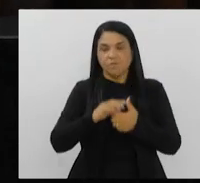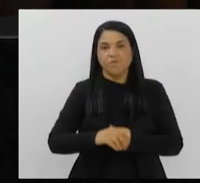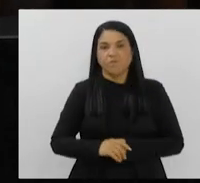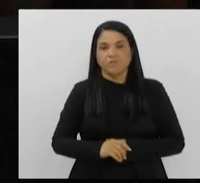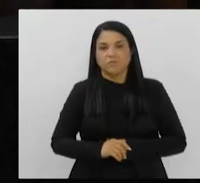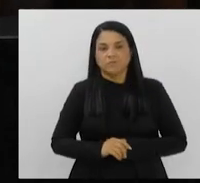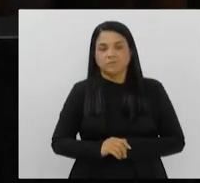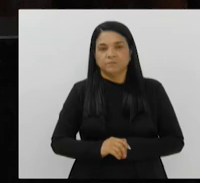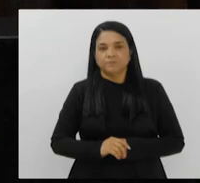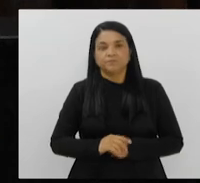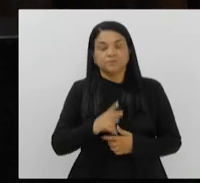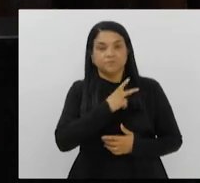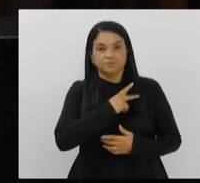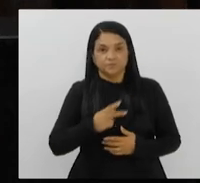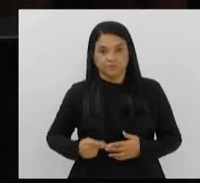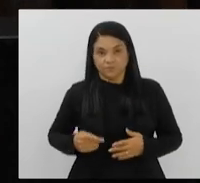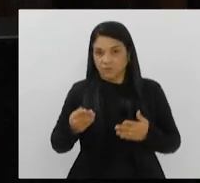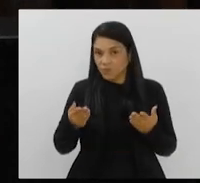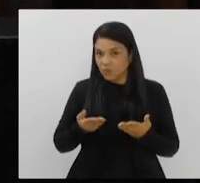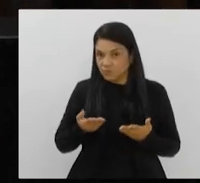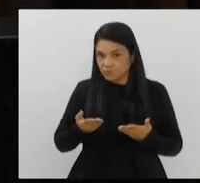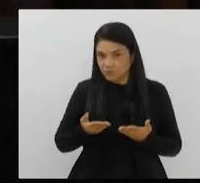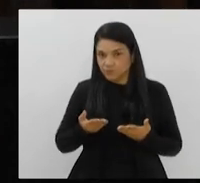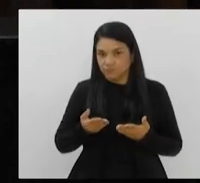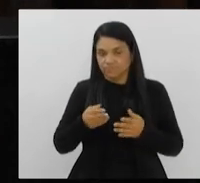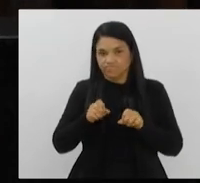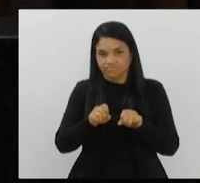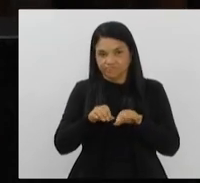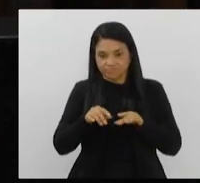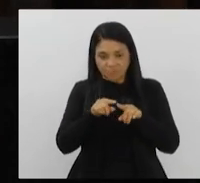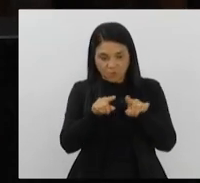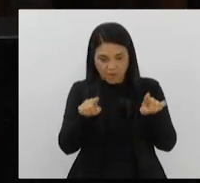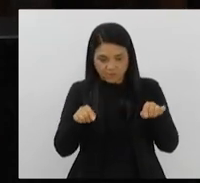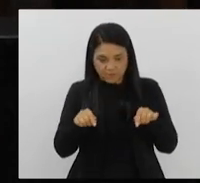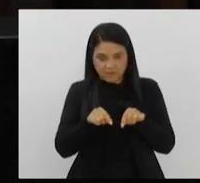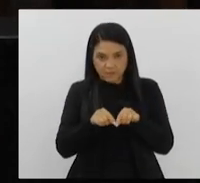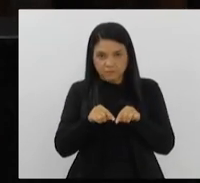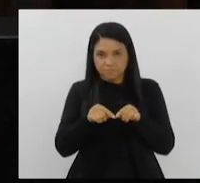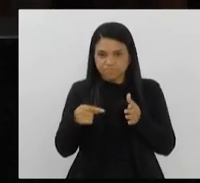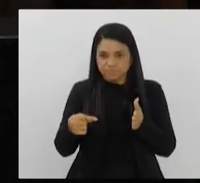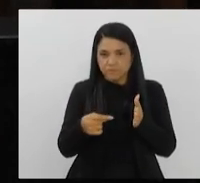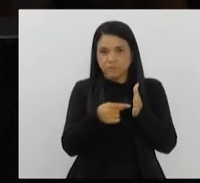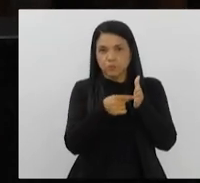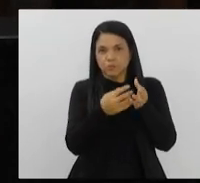Presidente, no dia de hoje, meu gabinete recebeu uma denúncia